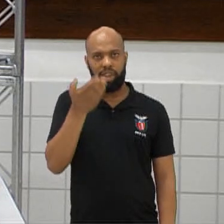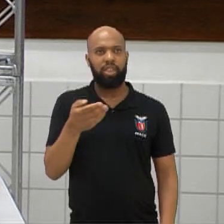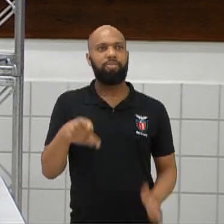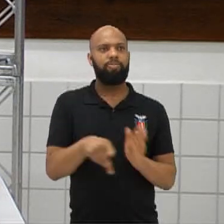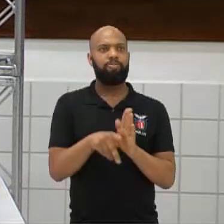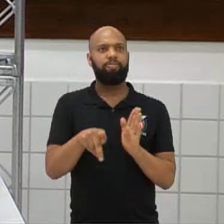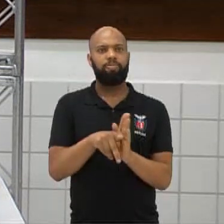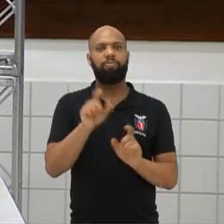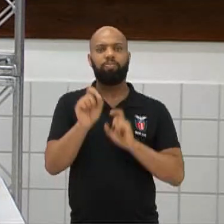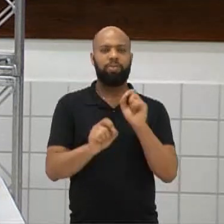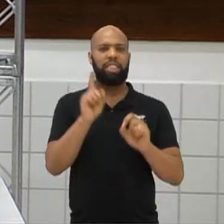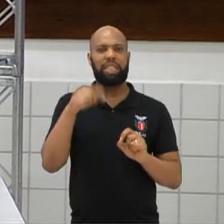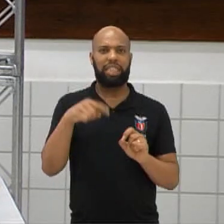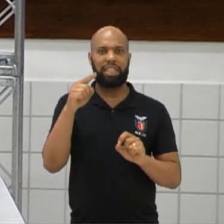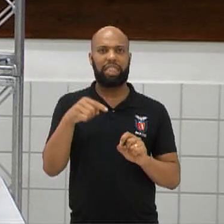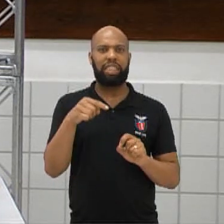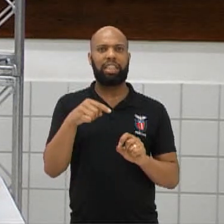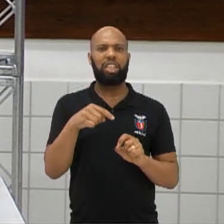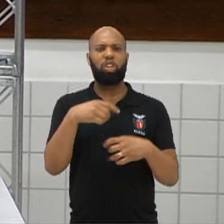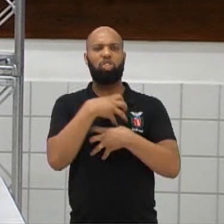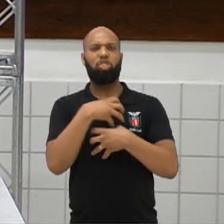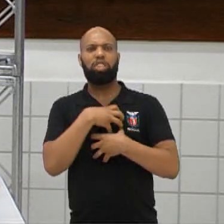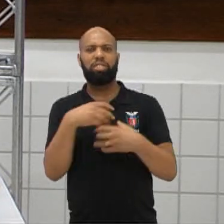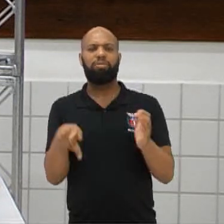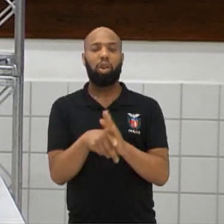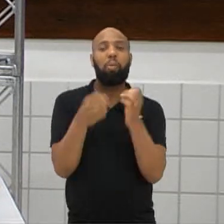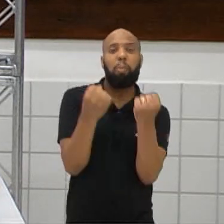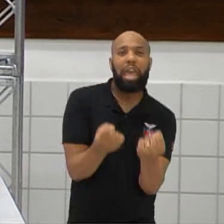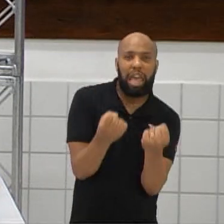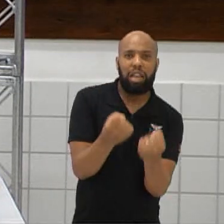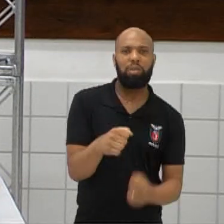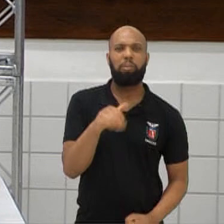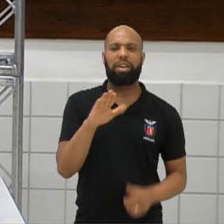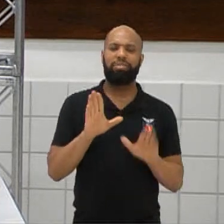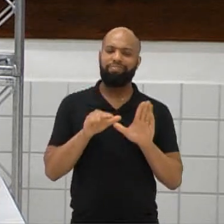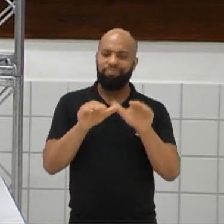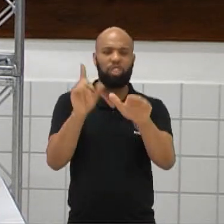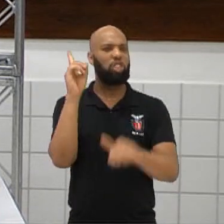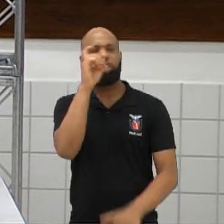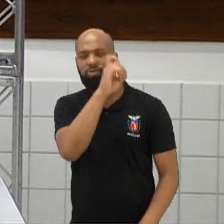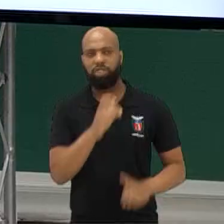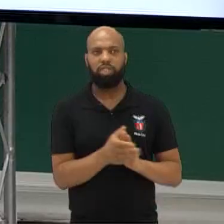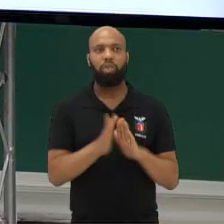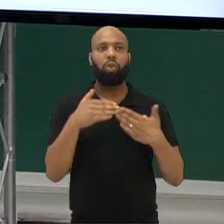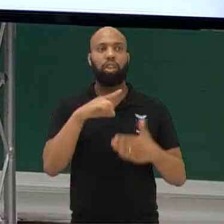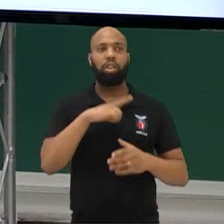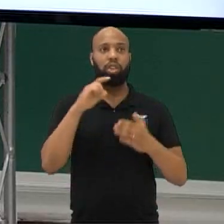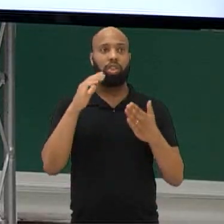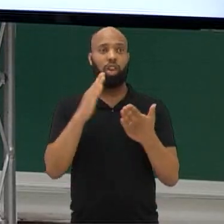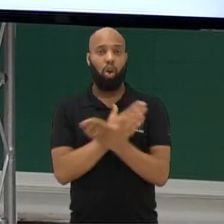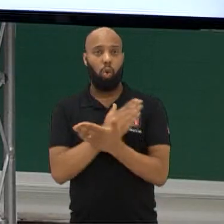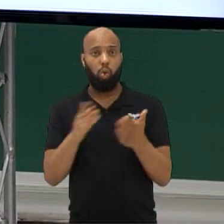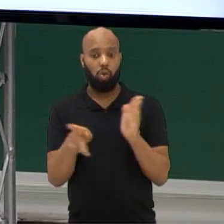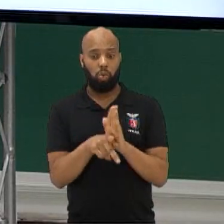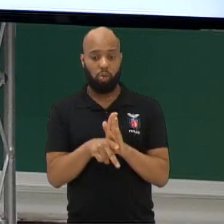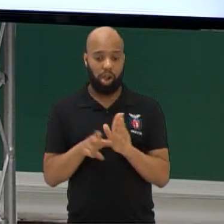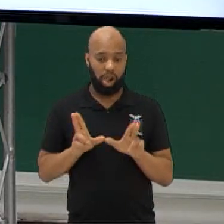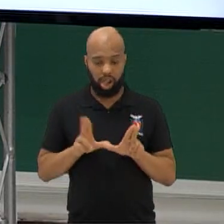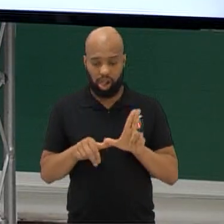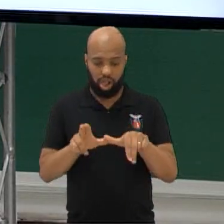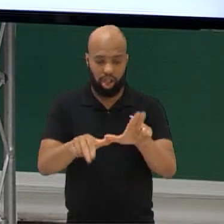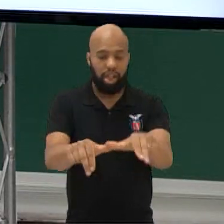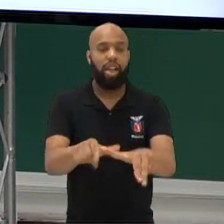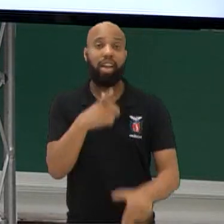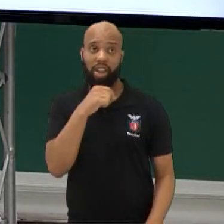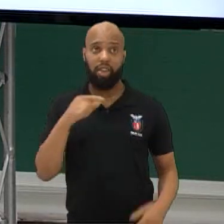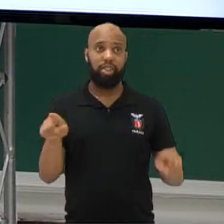que ela tivesse maiores dificuldades para voar. Tá? As espécies marinhas, no entanto, elas vão ter